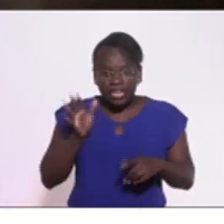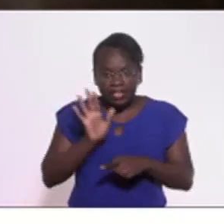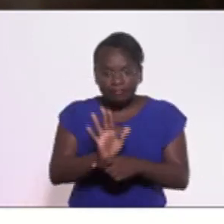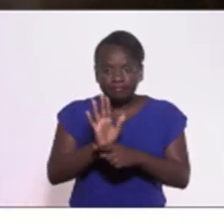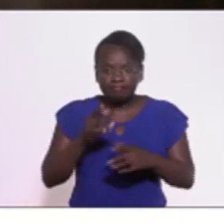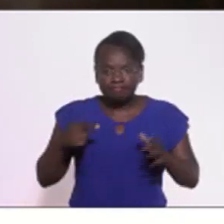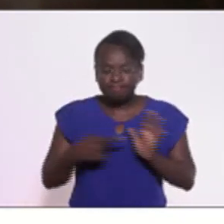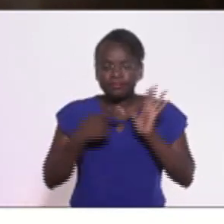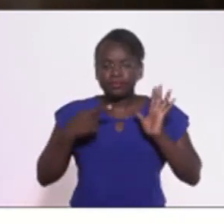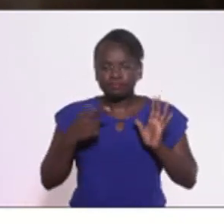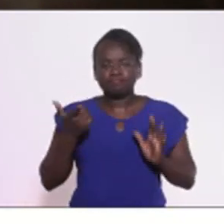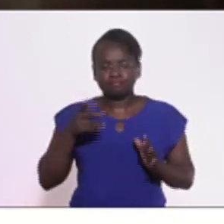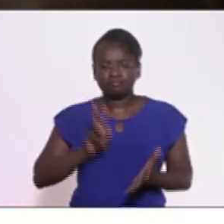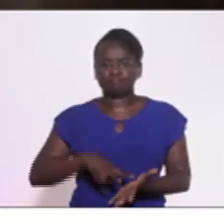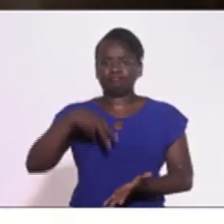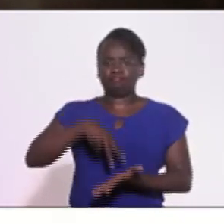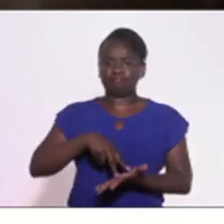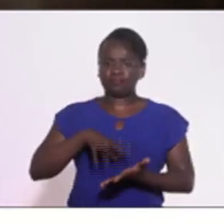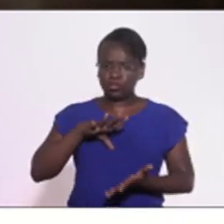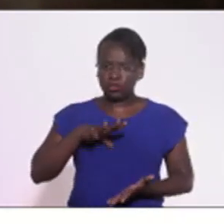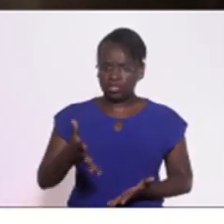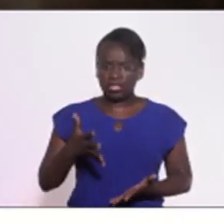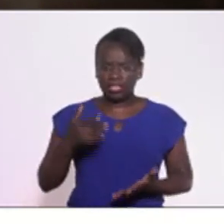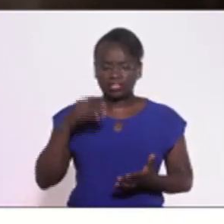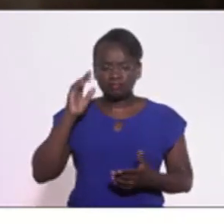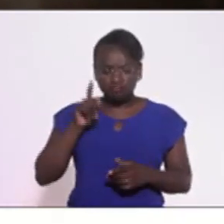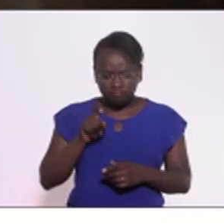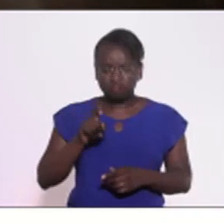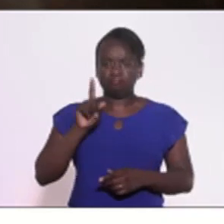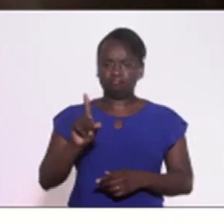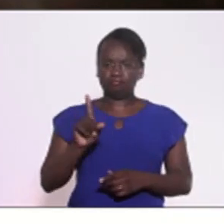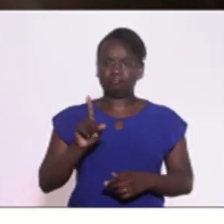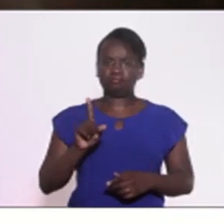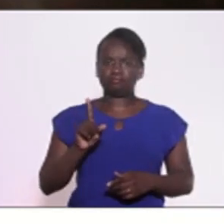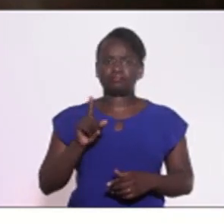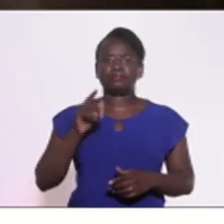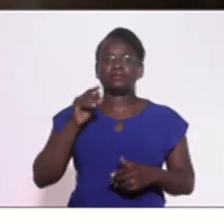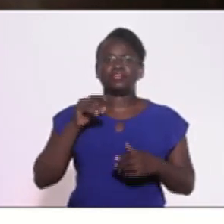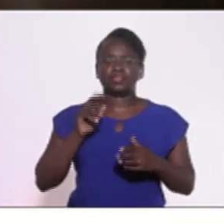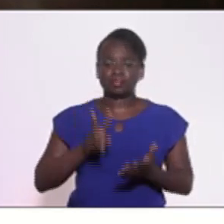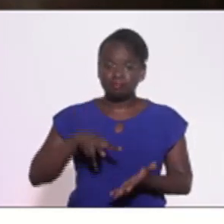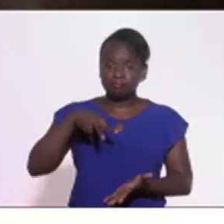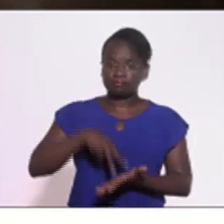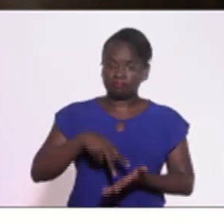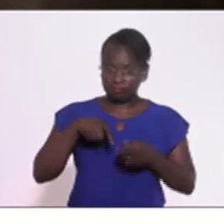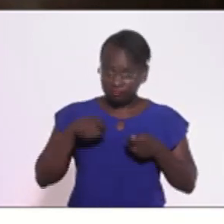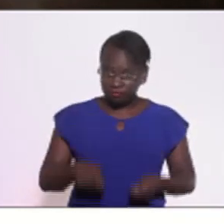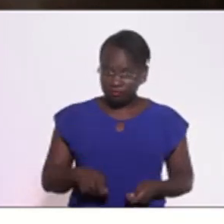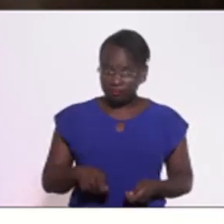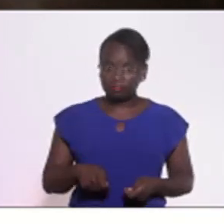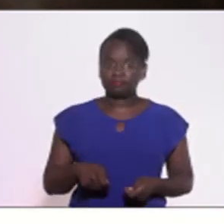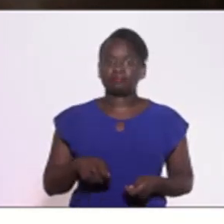te fere, você levanta, não abaixa a cabeça, cai, levanta,